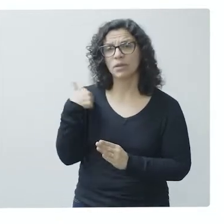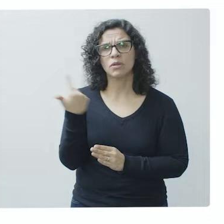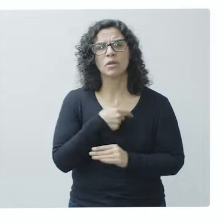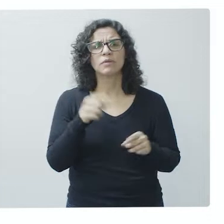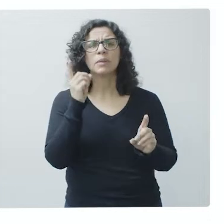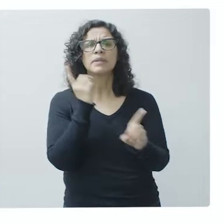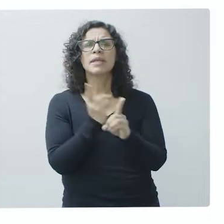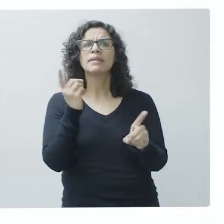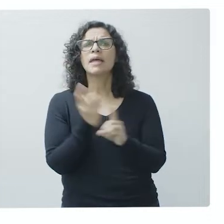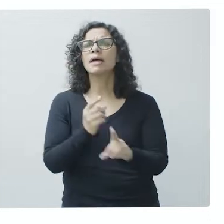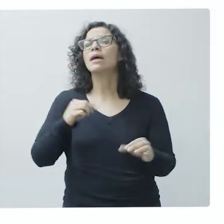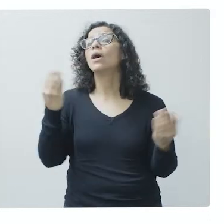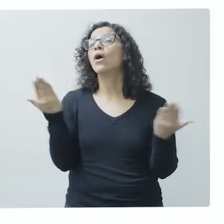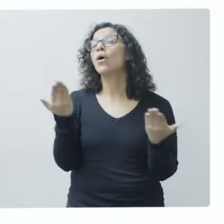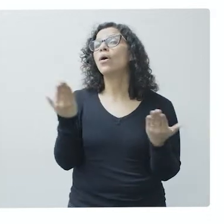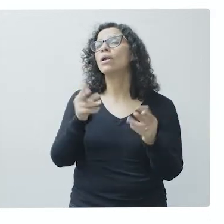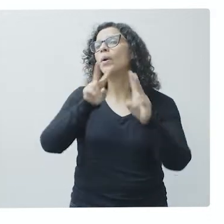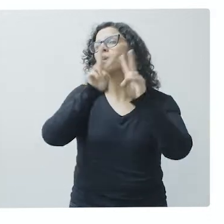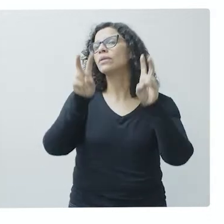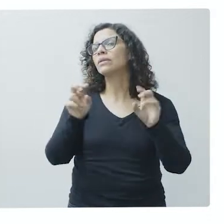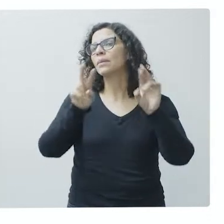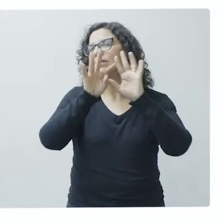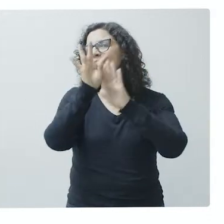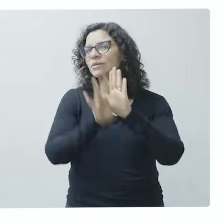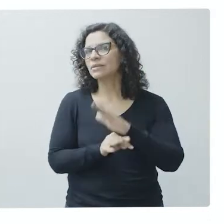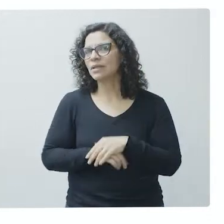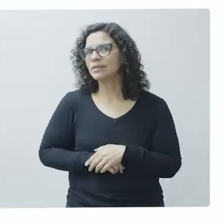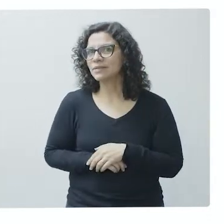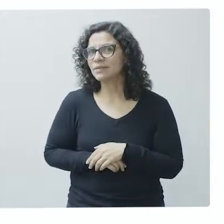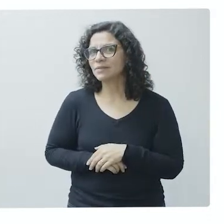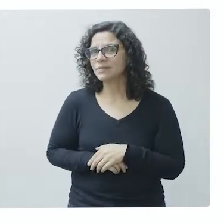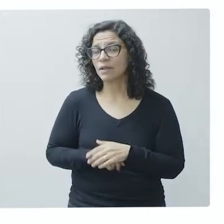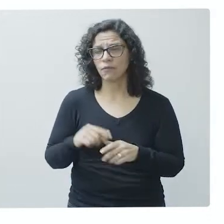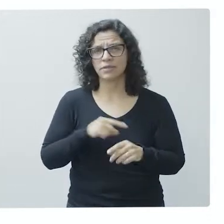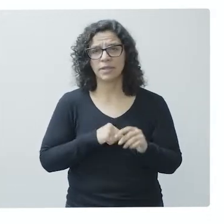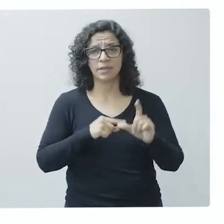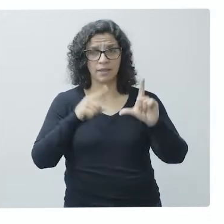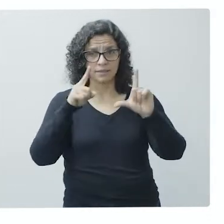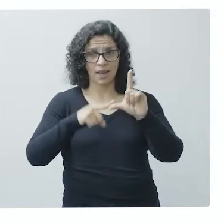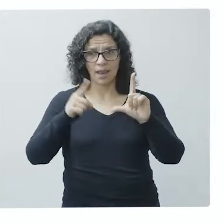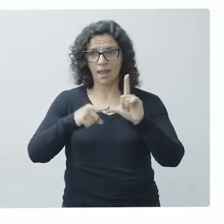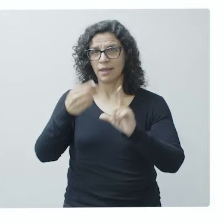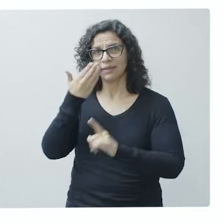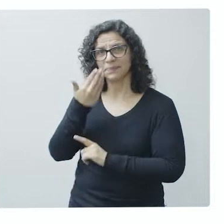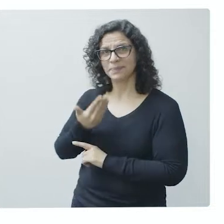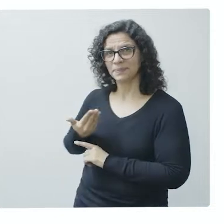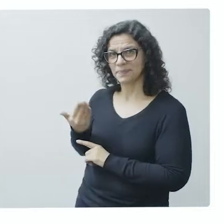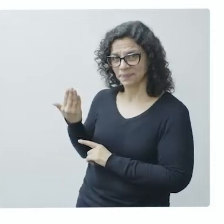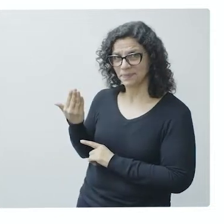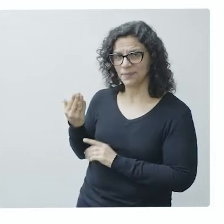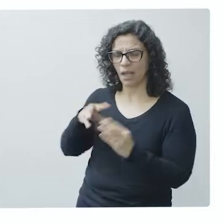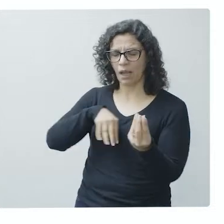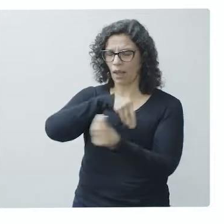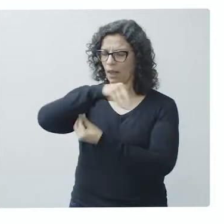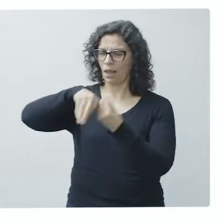tentar descobrir o título do texto. Vocês têm aí algumas letras. Essas letras